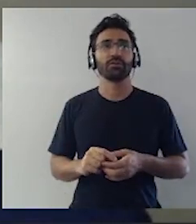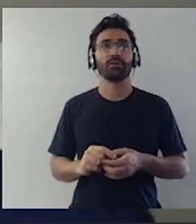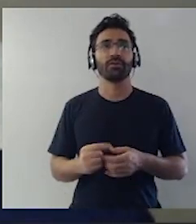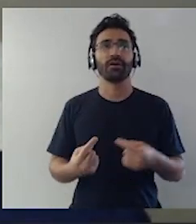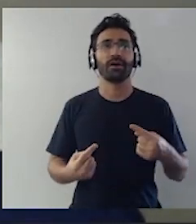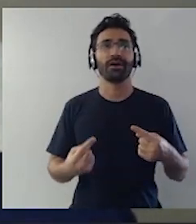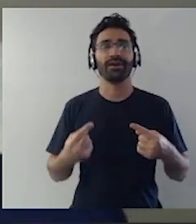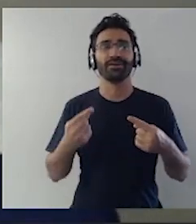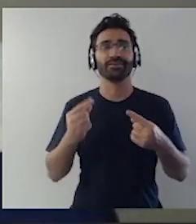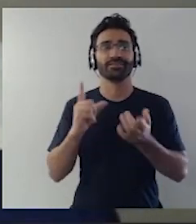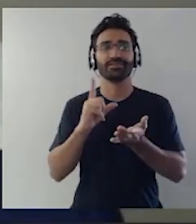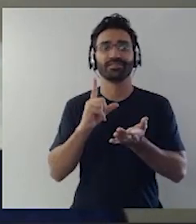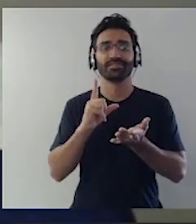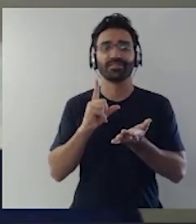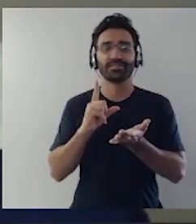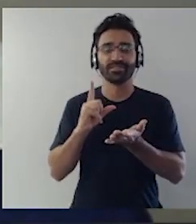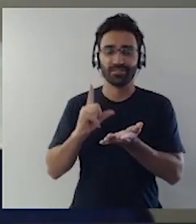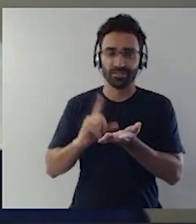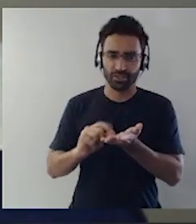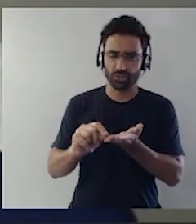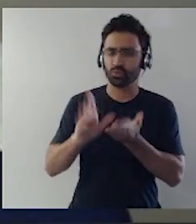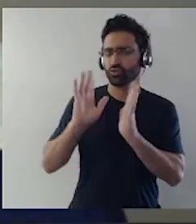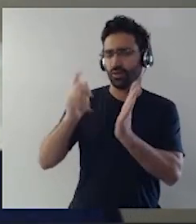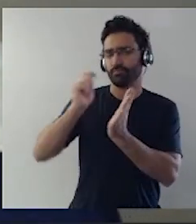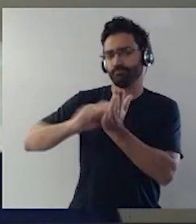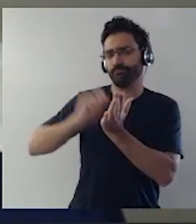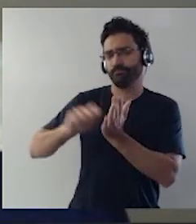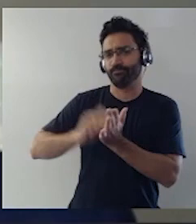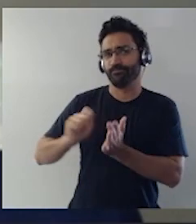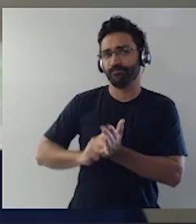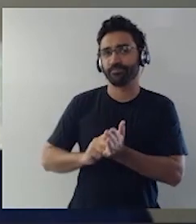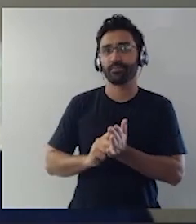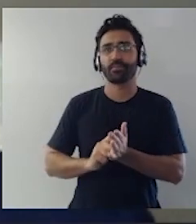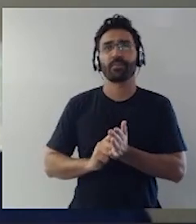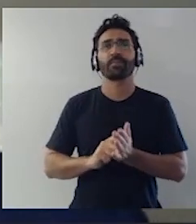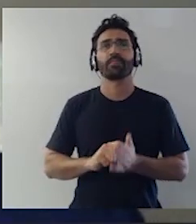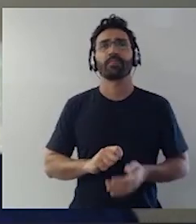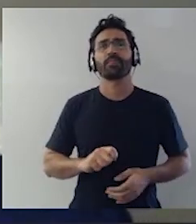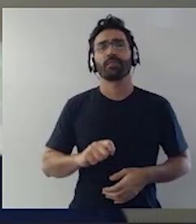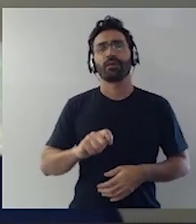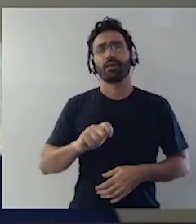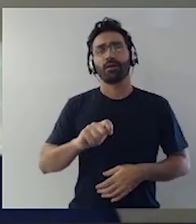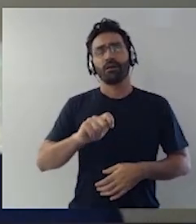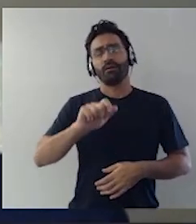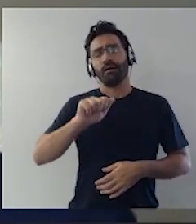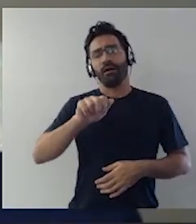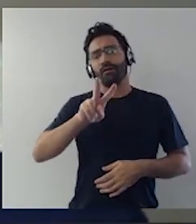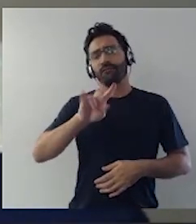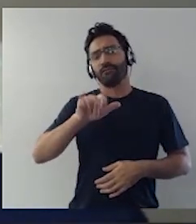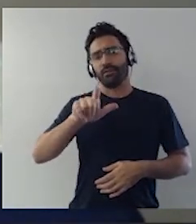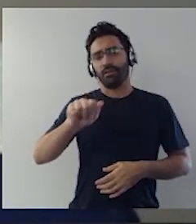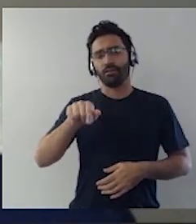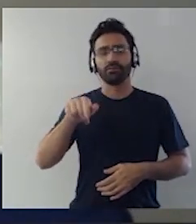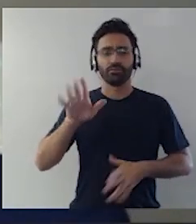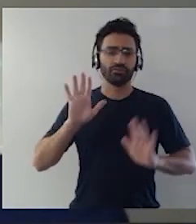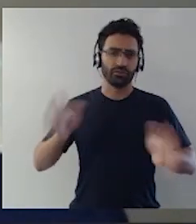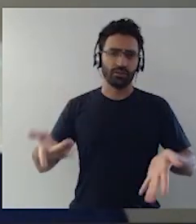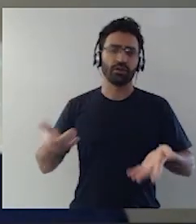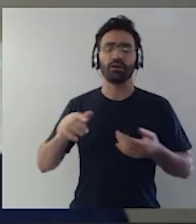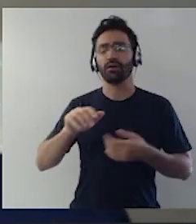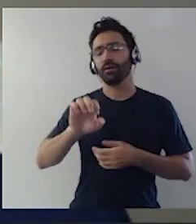foi memorável do Humberto Ávila, questionando esse princípio que é muito defendido por Eli